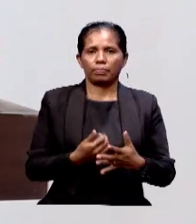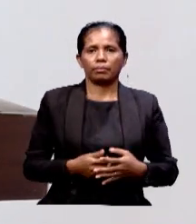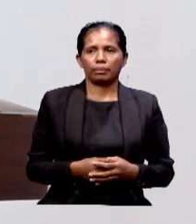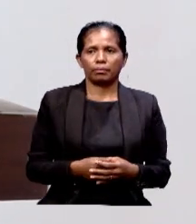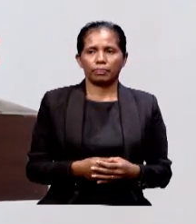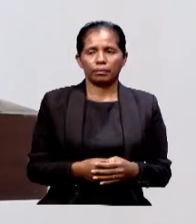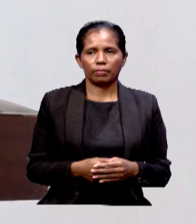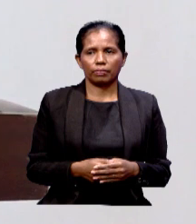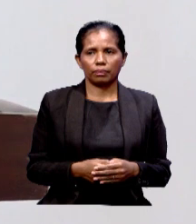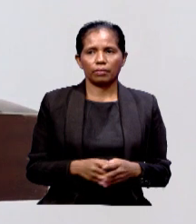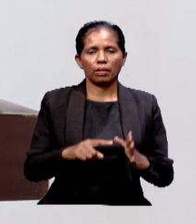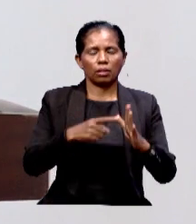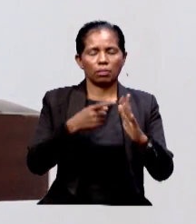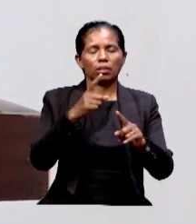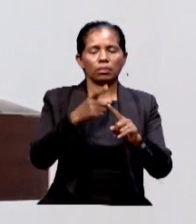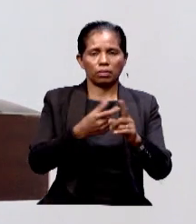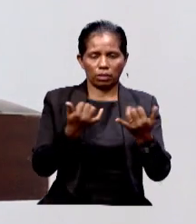Se a rua é fulana neona,